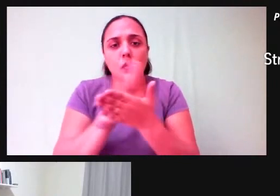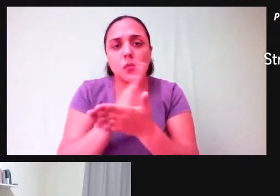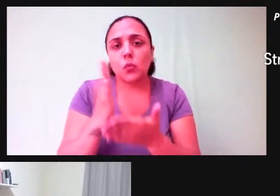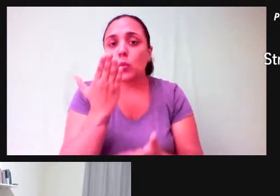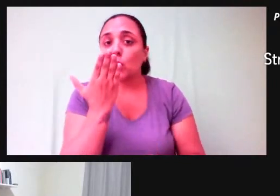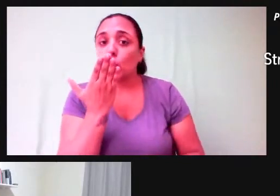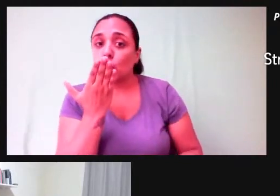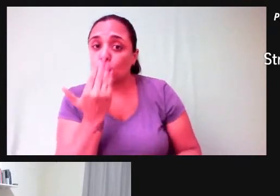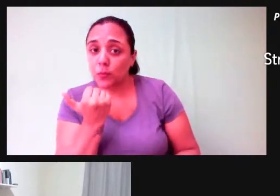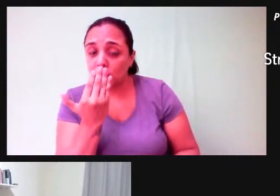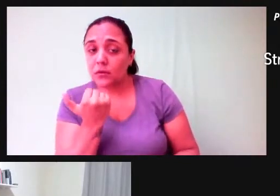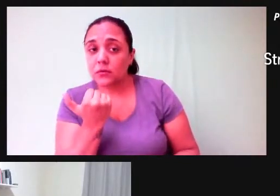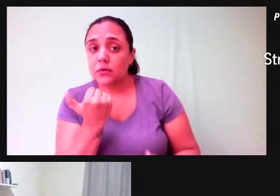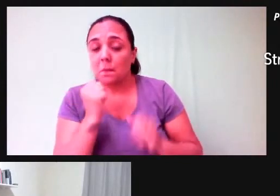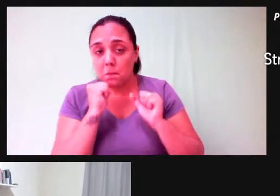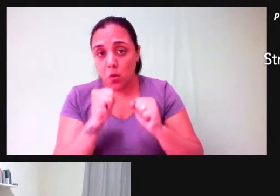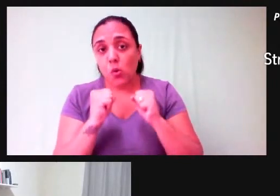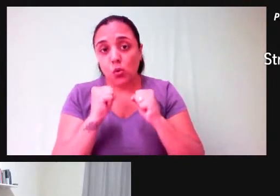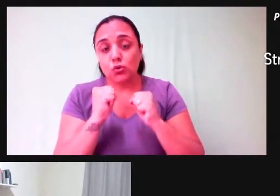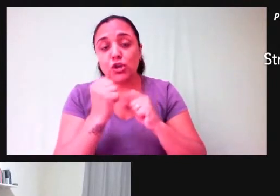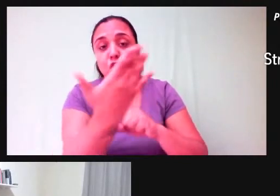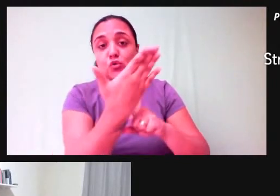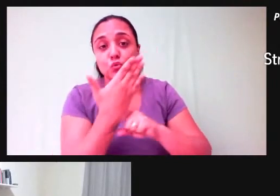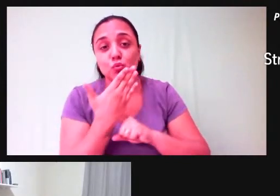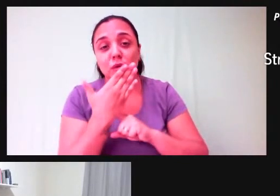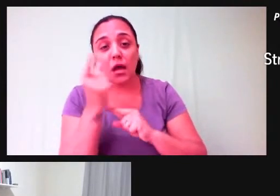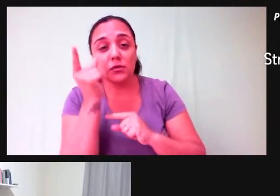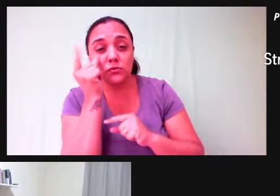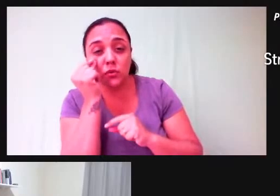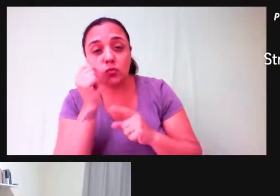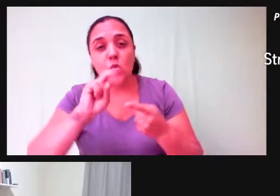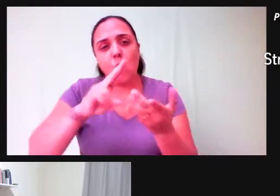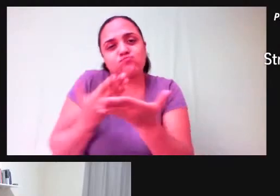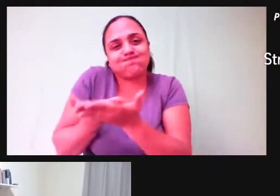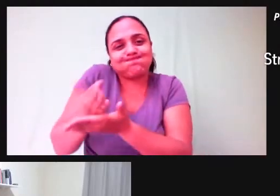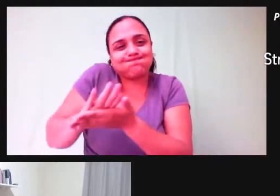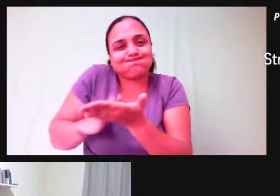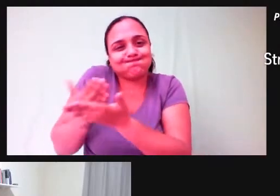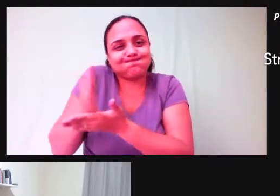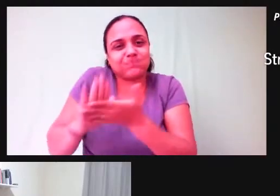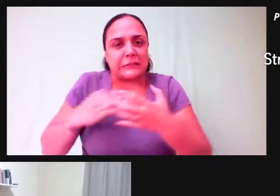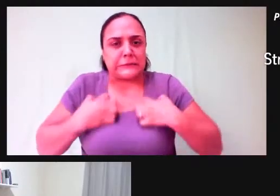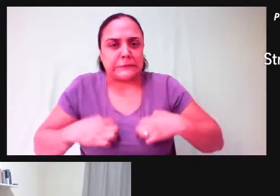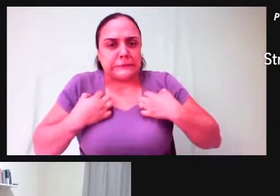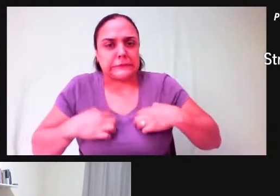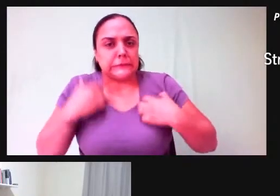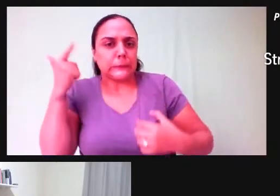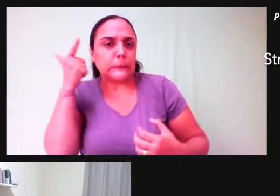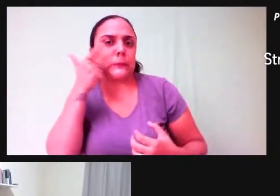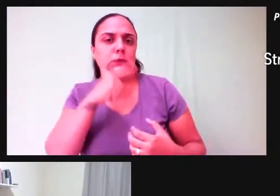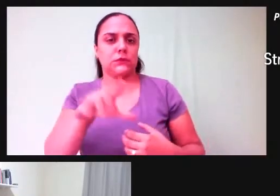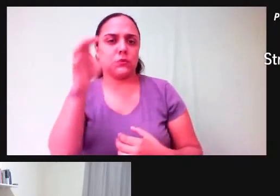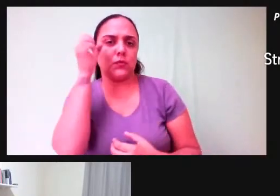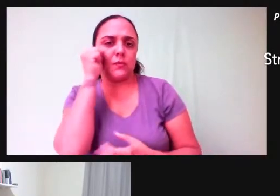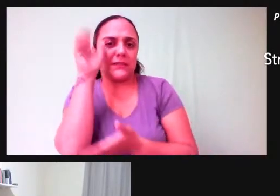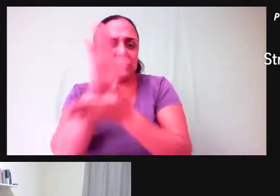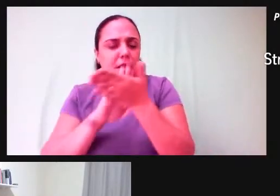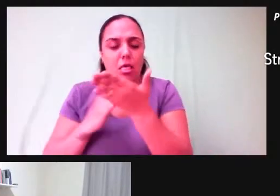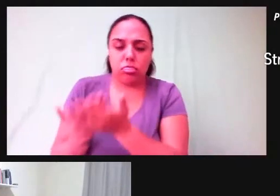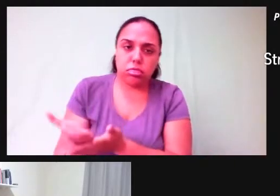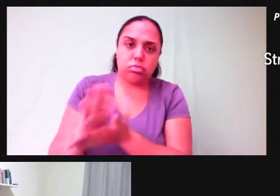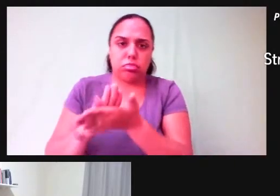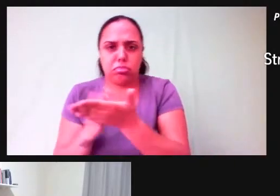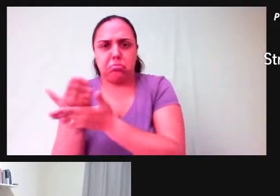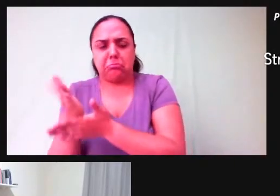forte relação aí com alterações de sono, porque causam mais irritabilidade na criança, dificuldade tanto de